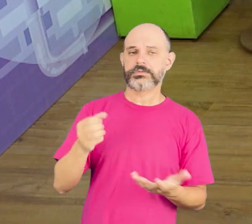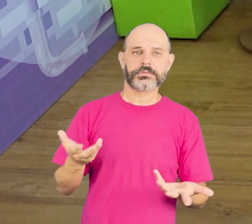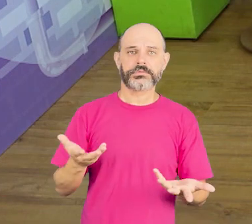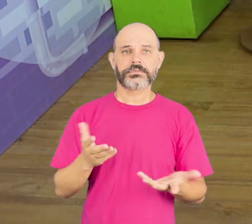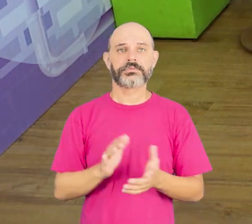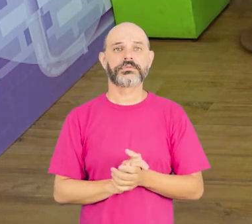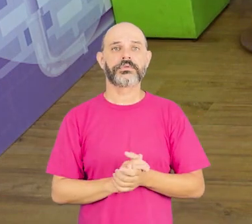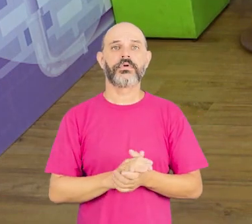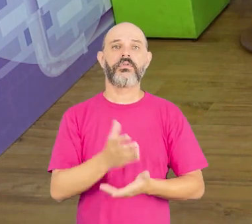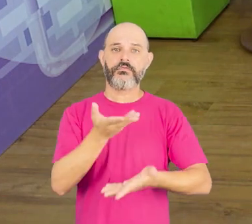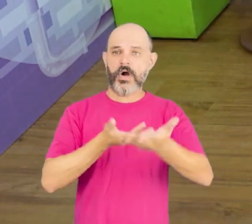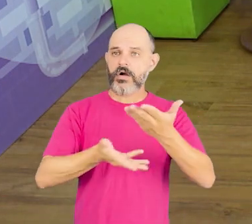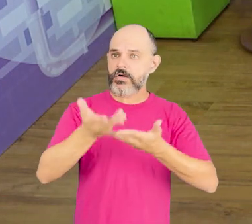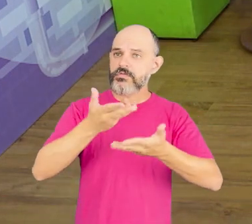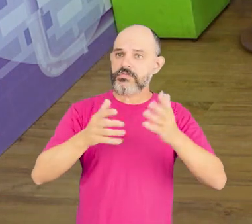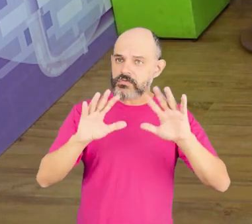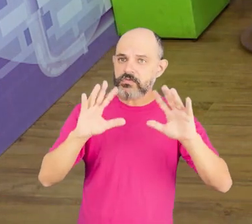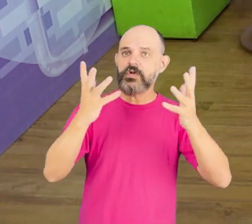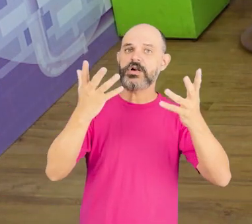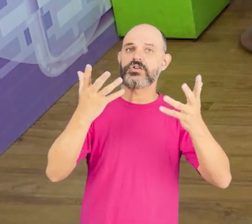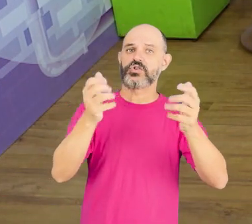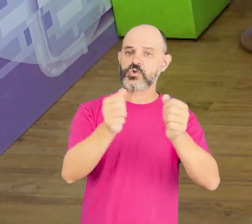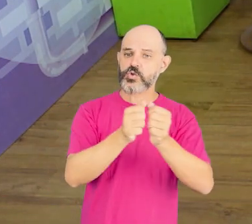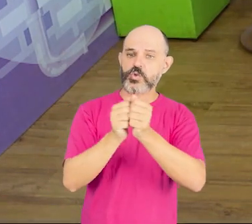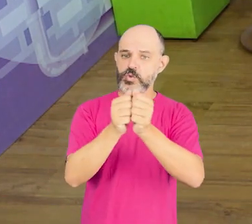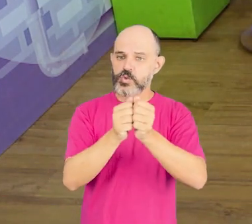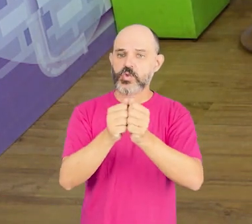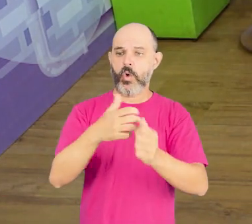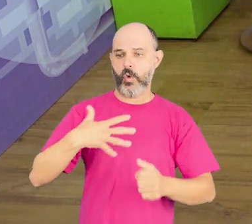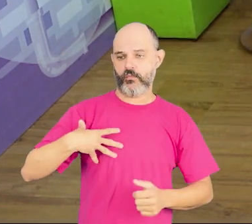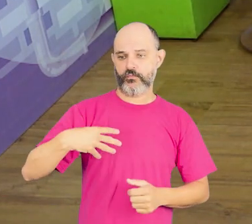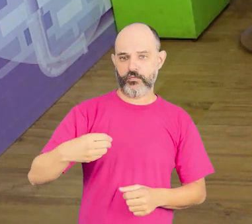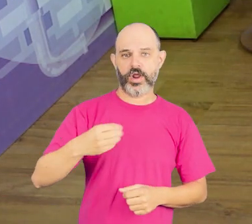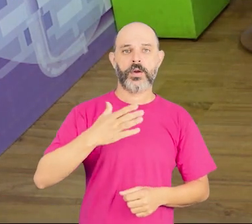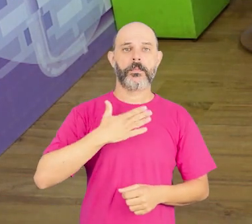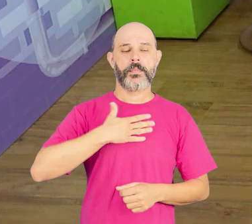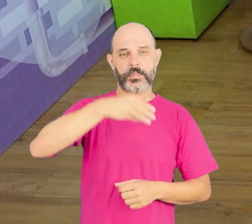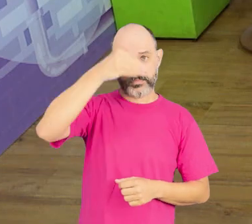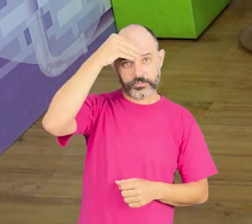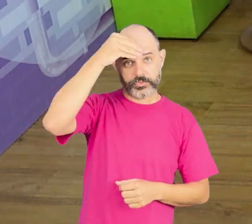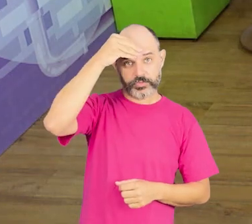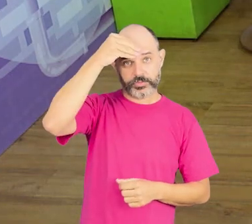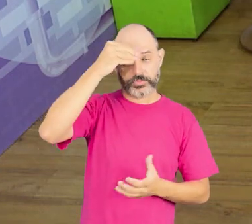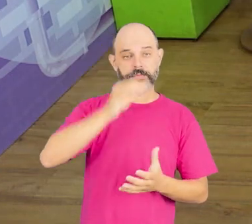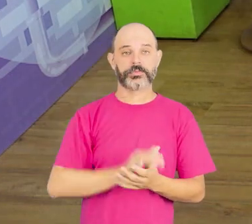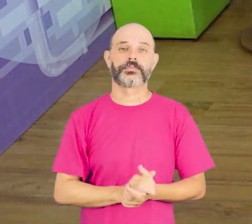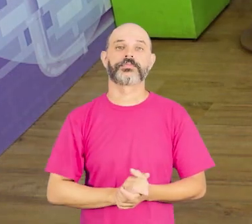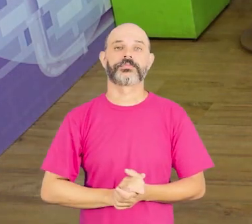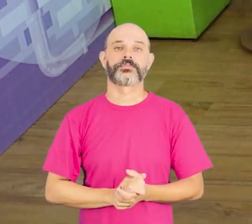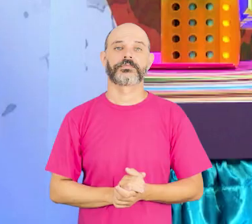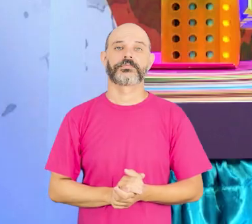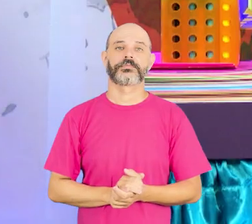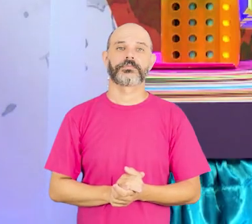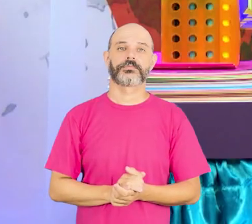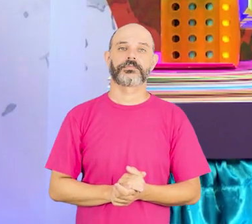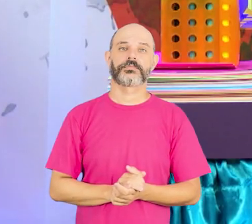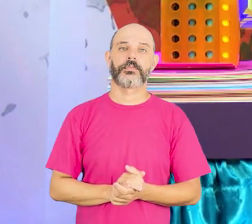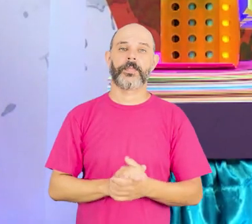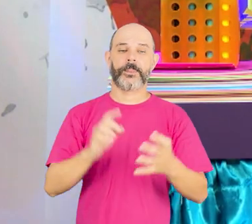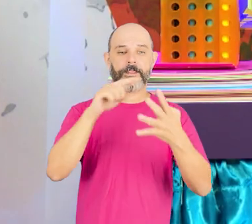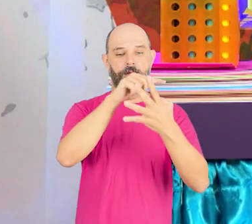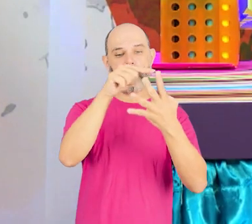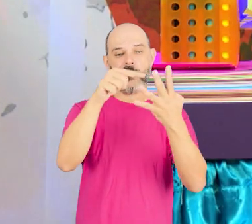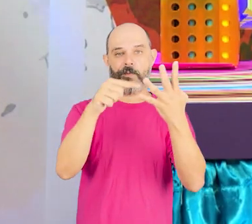Sim! Sim, confraternizar com os filhos da minha sobrinha.